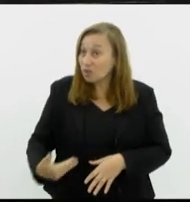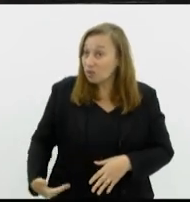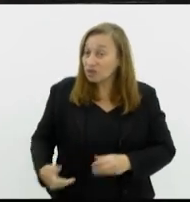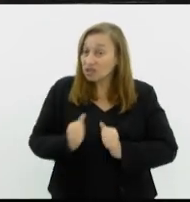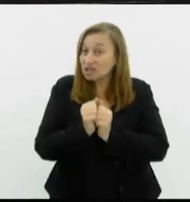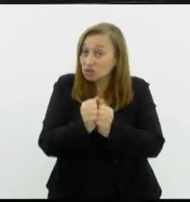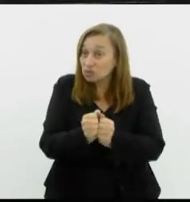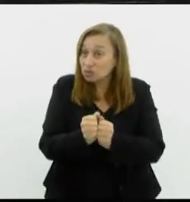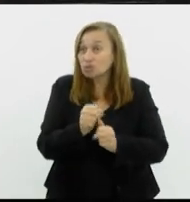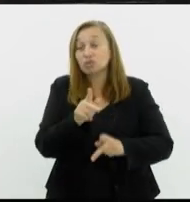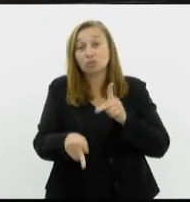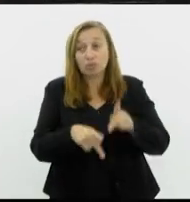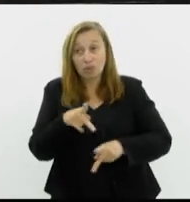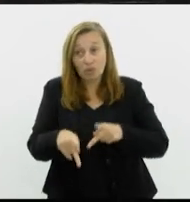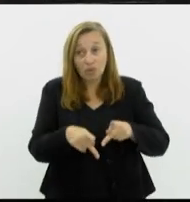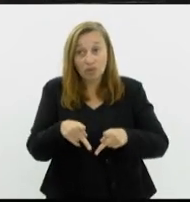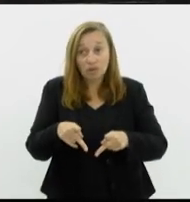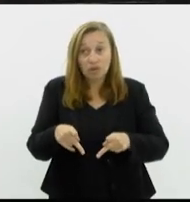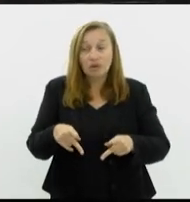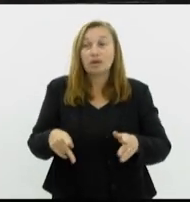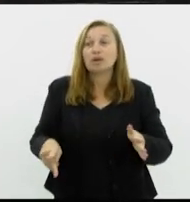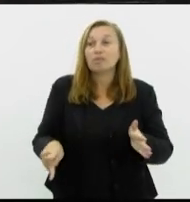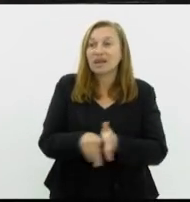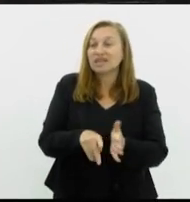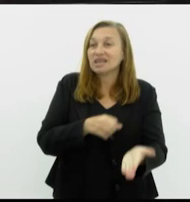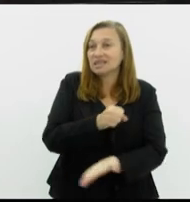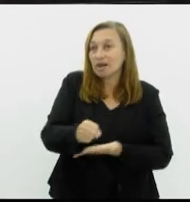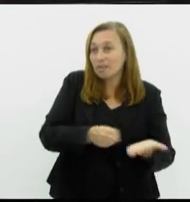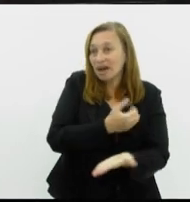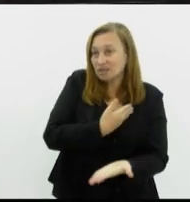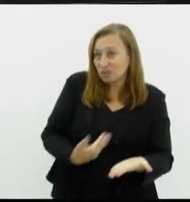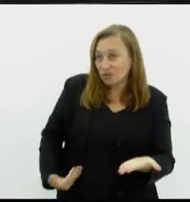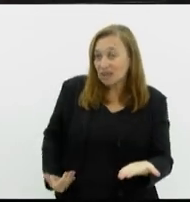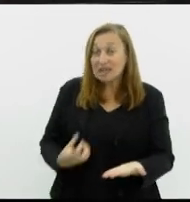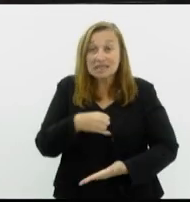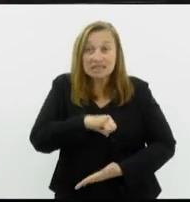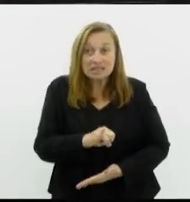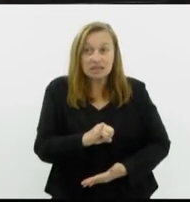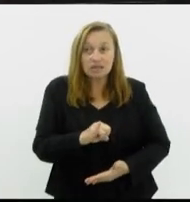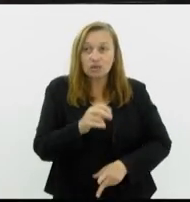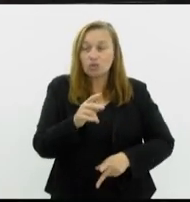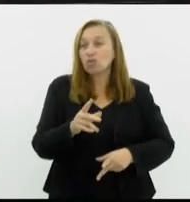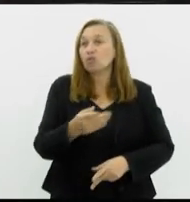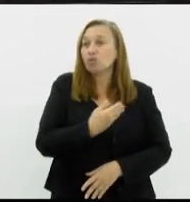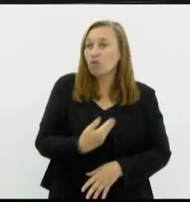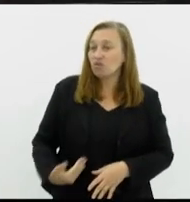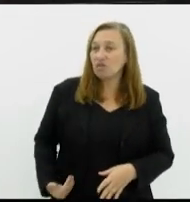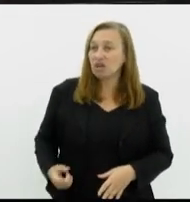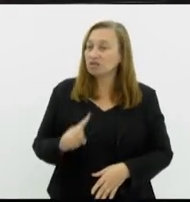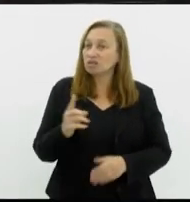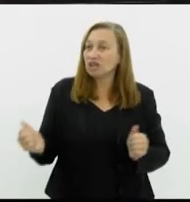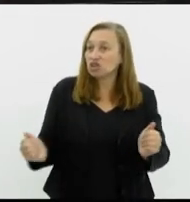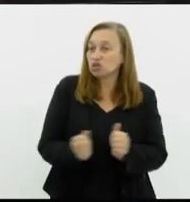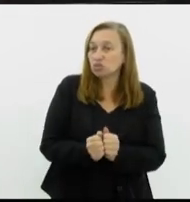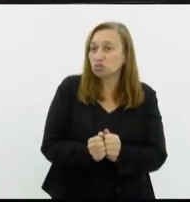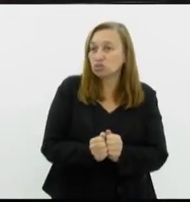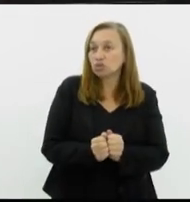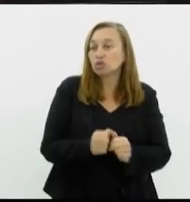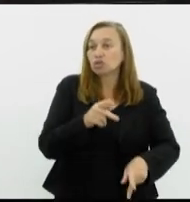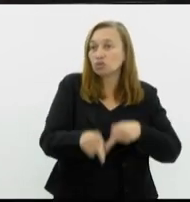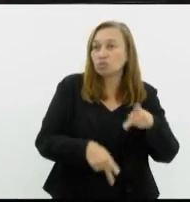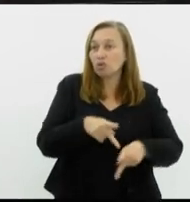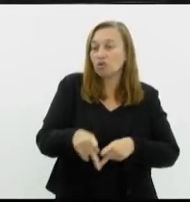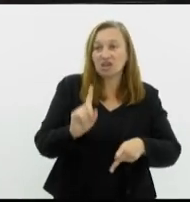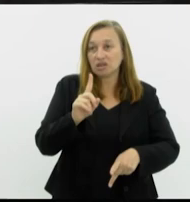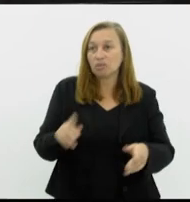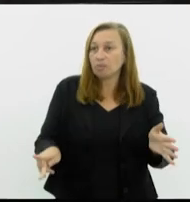do povo, eles são da base do governo. Se o governo não está do lado do povo, eles não são da base